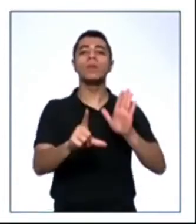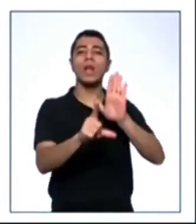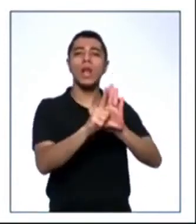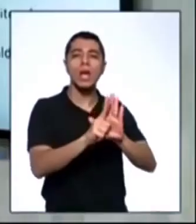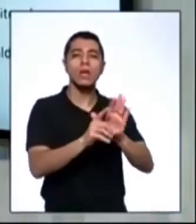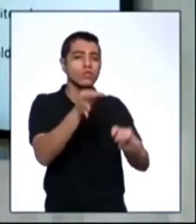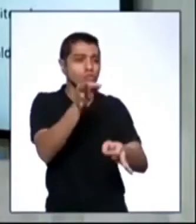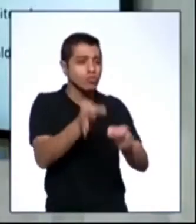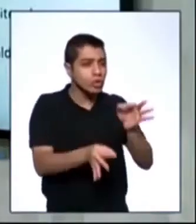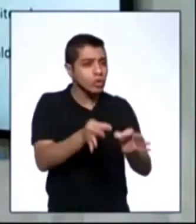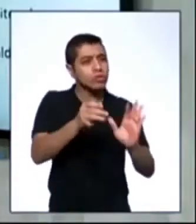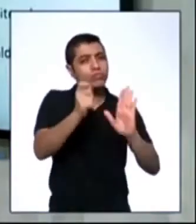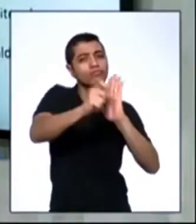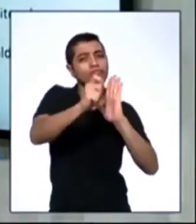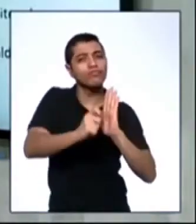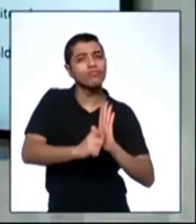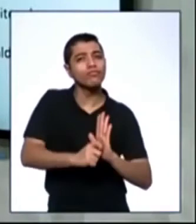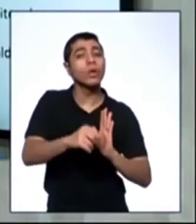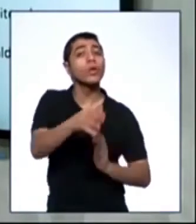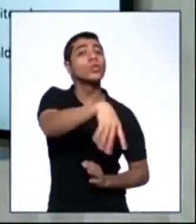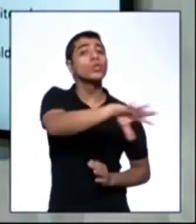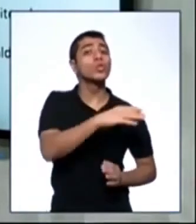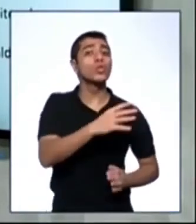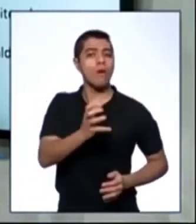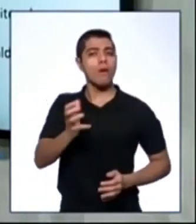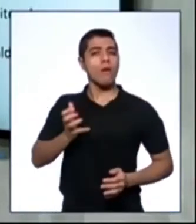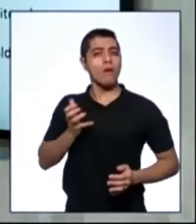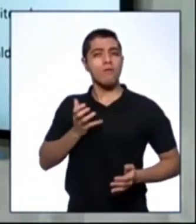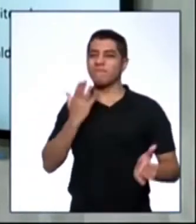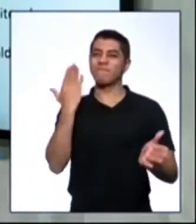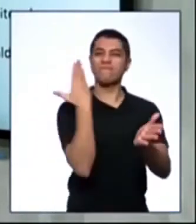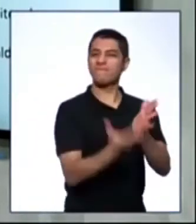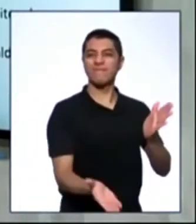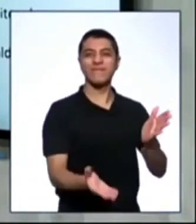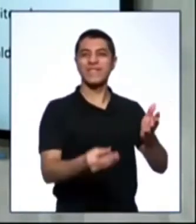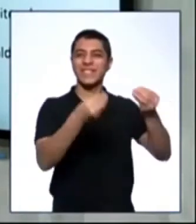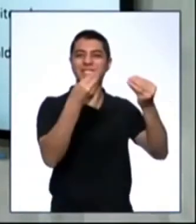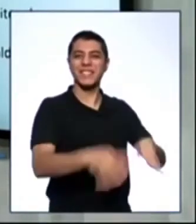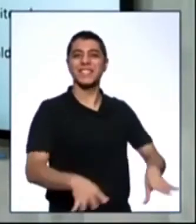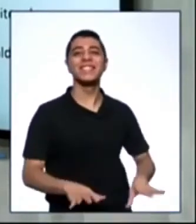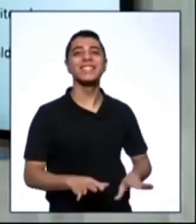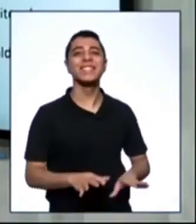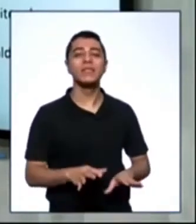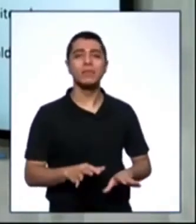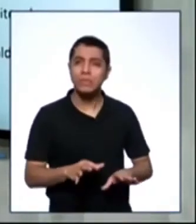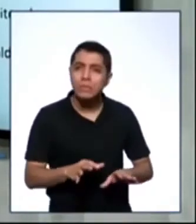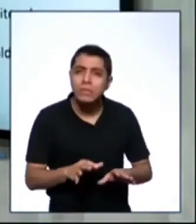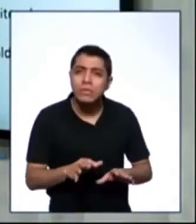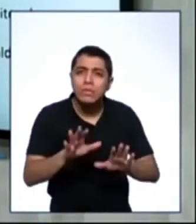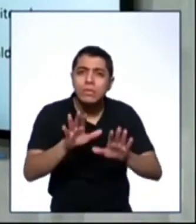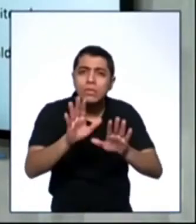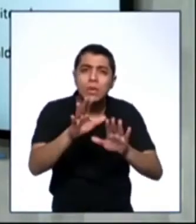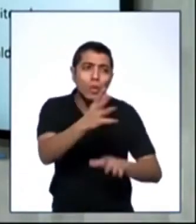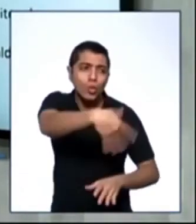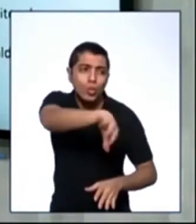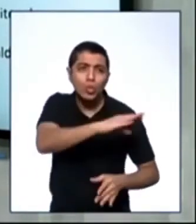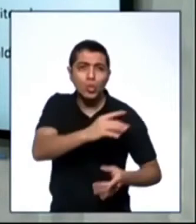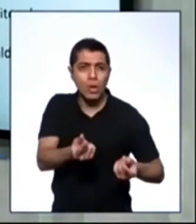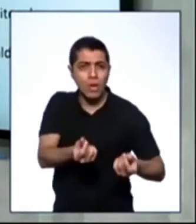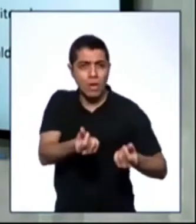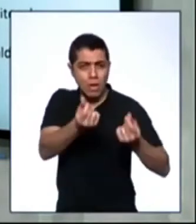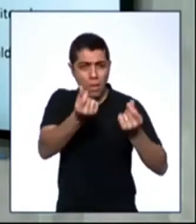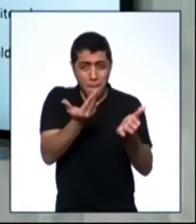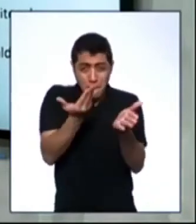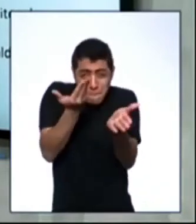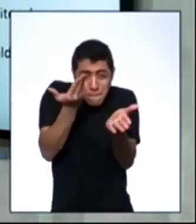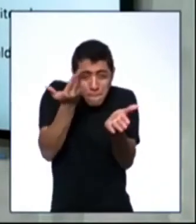chega aí, presta atenção no que eu vou te falar. Você não pode falar que desarticulou as aristocracias, porque a aristocracia vai continuar existindo. Eu vou limitar